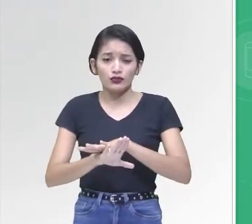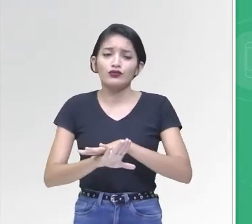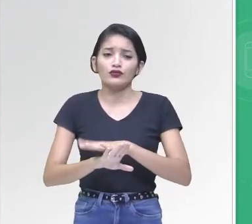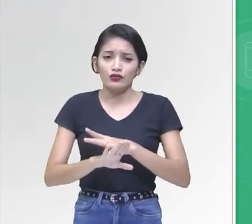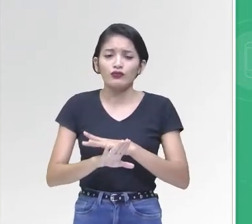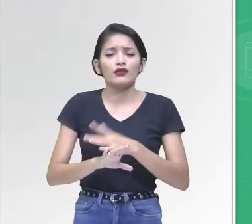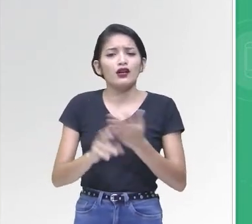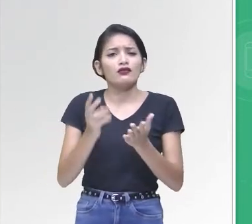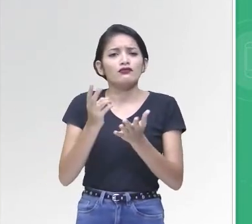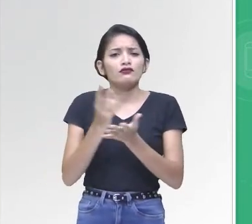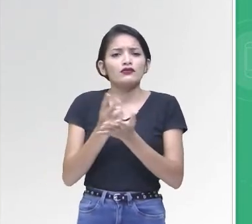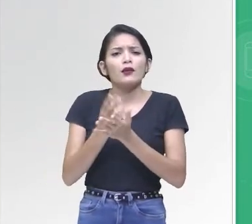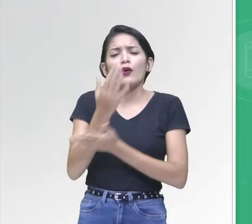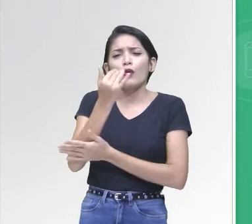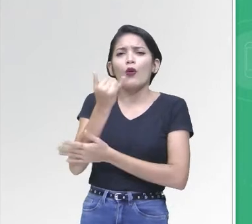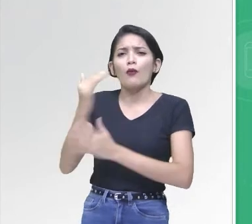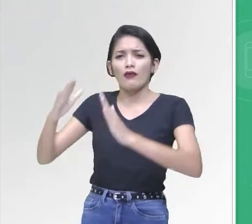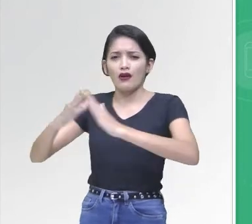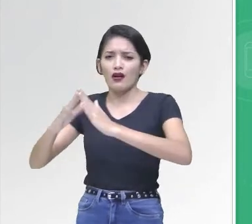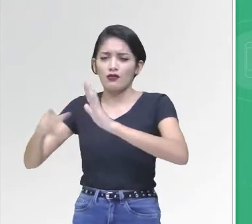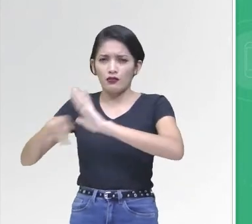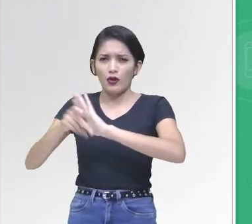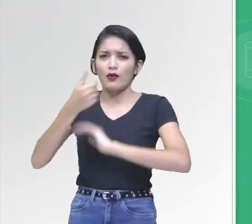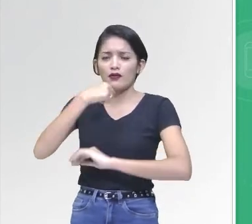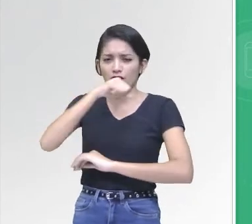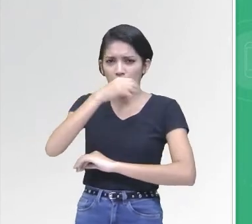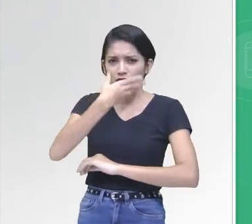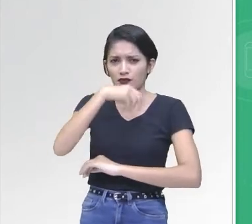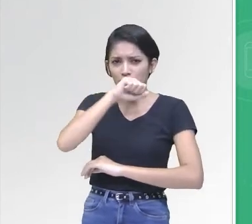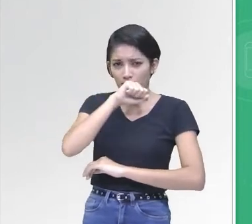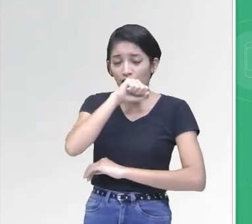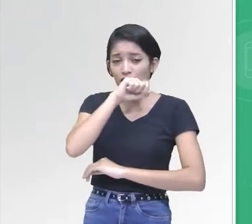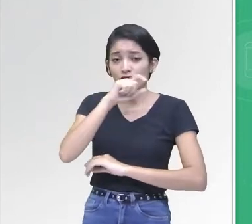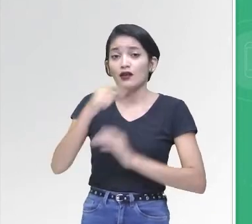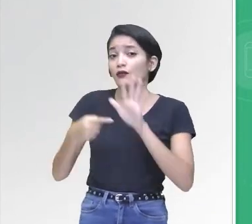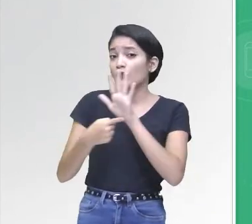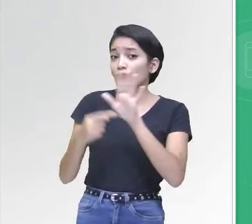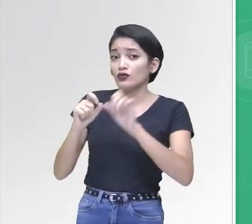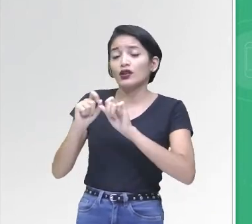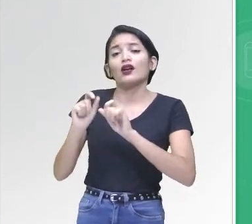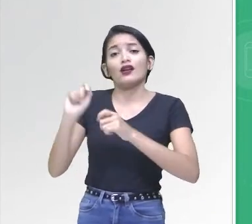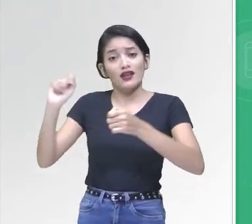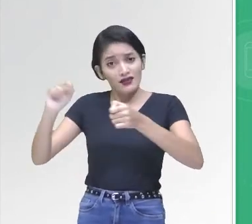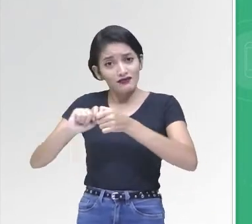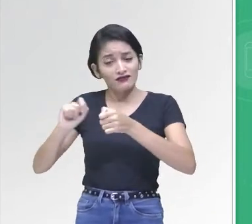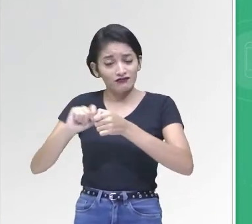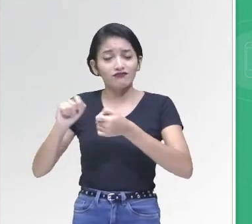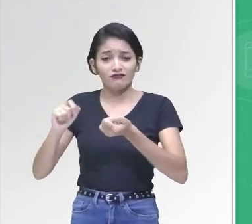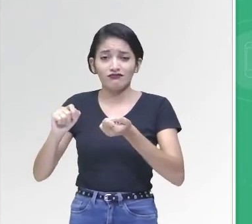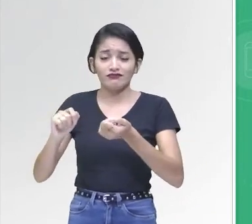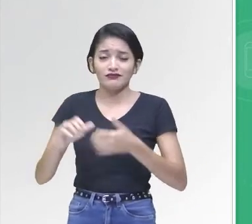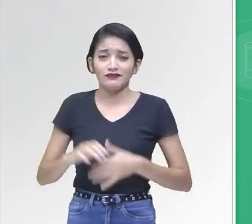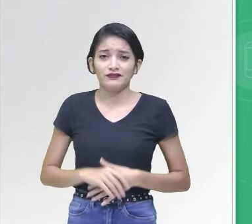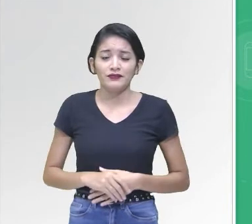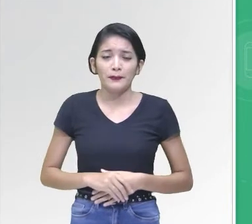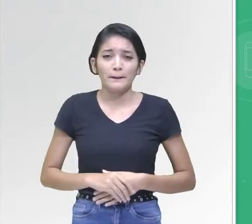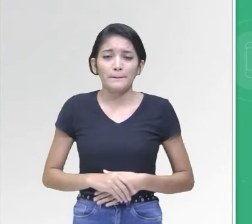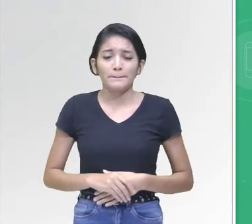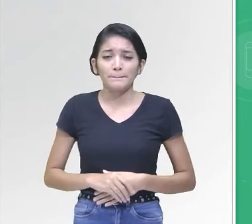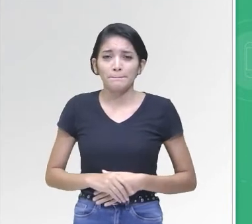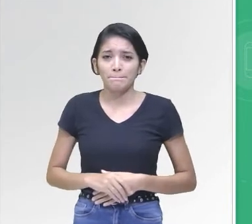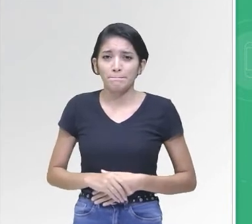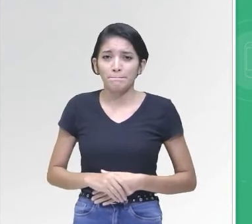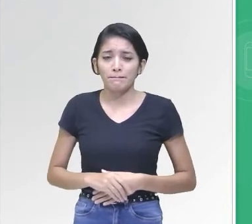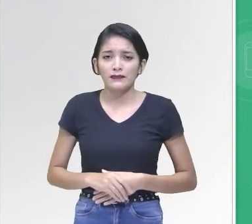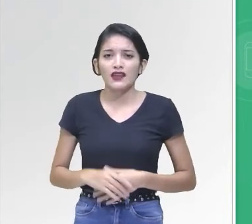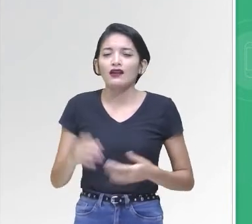siempre como em casa de mis padres los domingos, né? É uma ação sempre da ideia de quê? De um